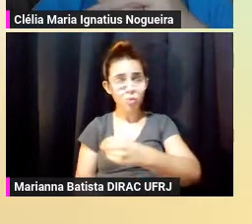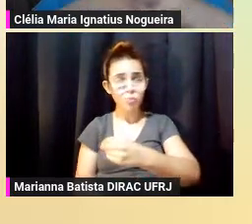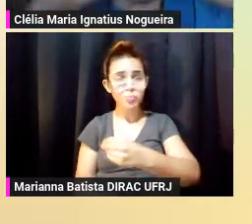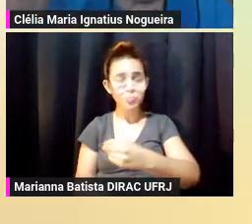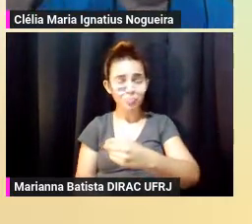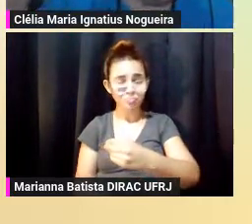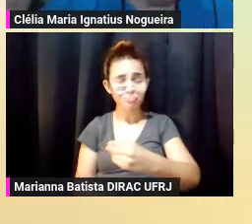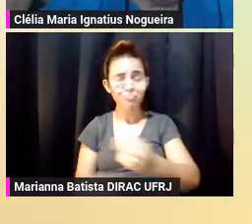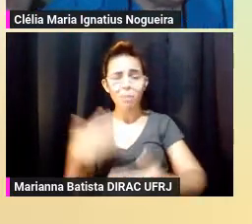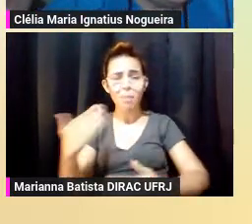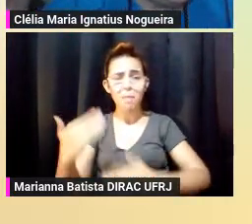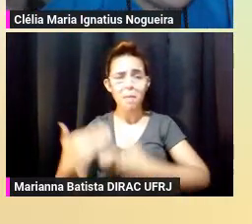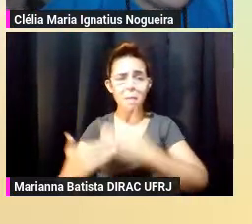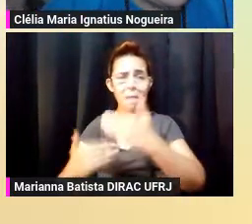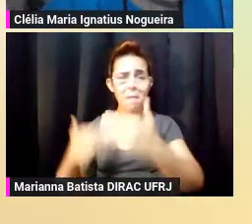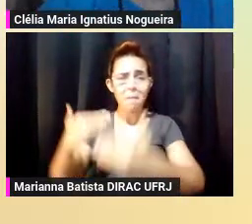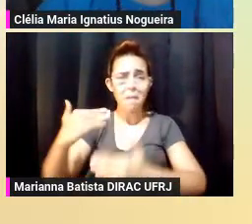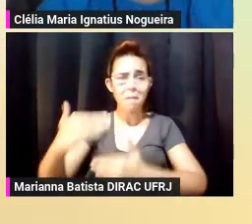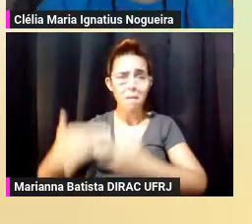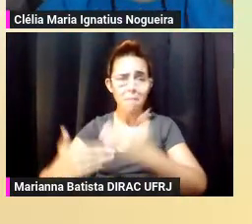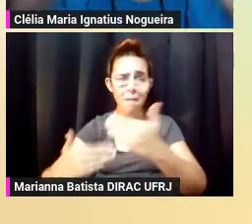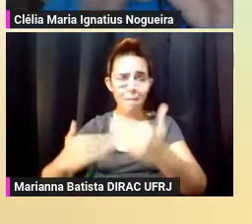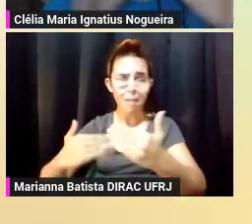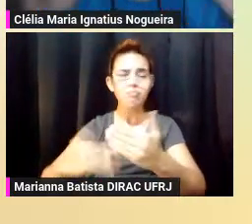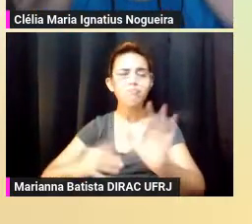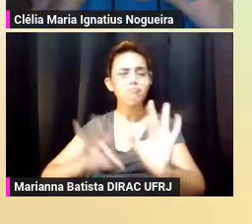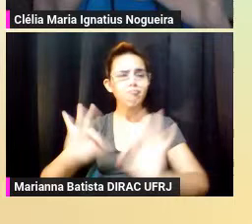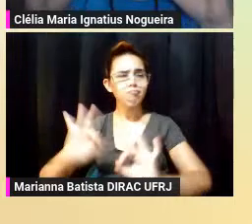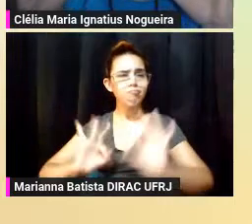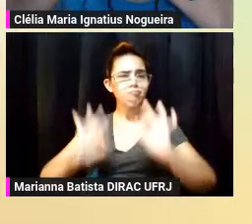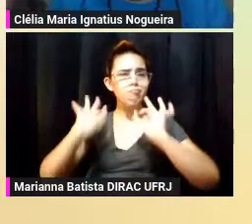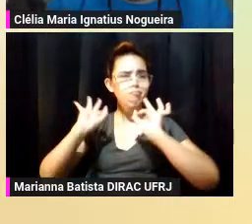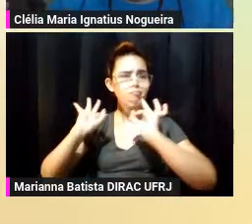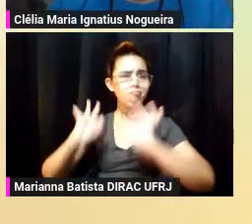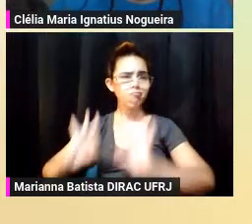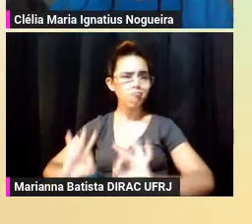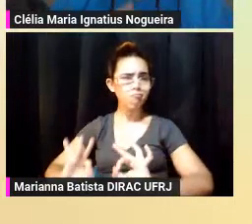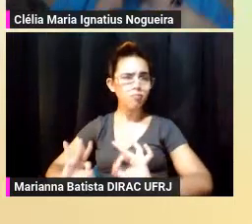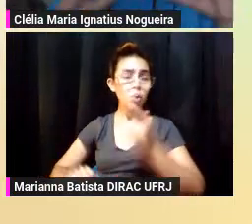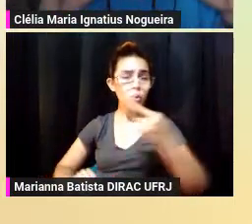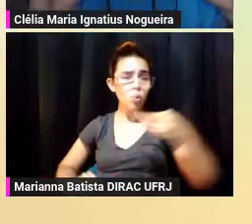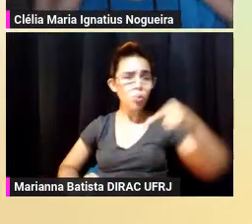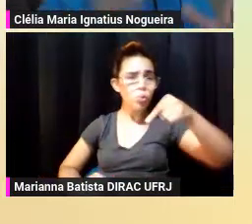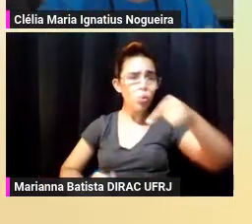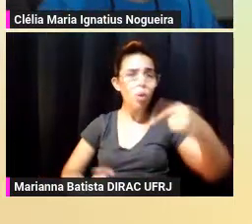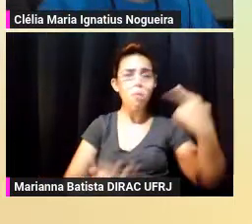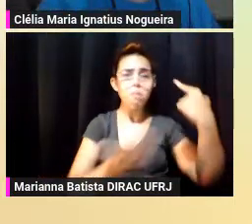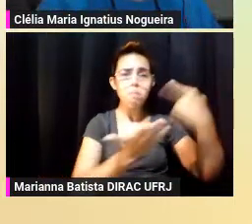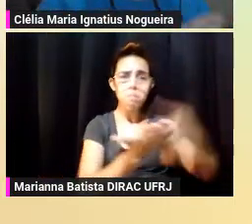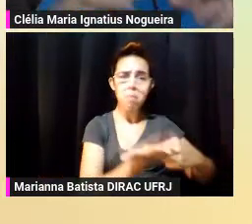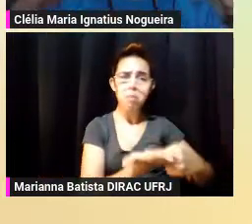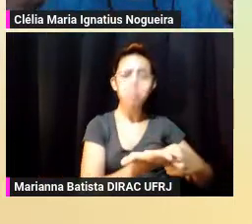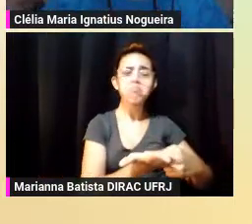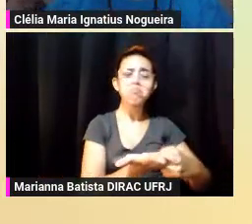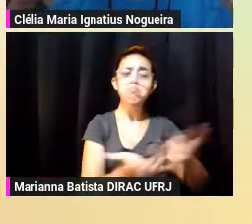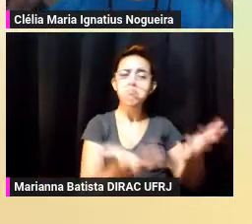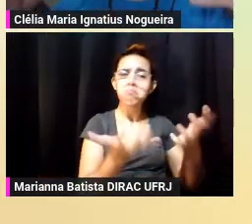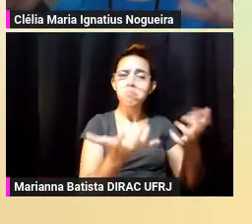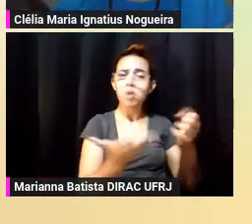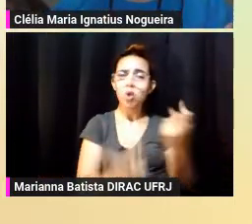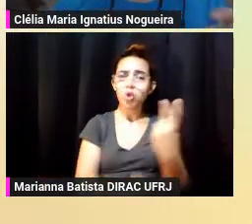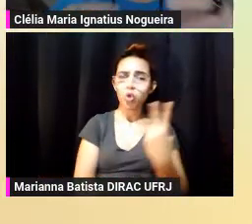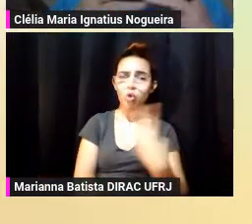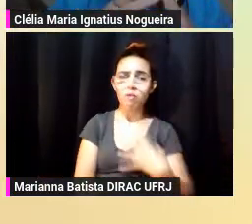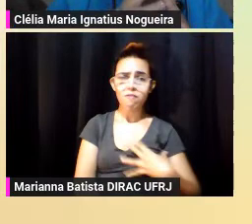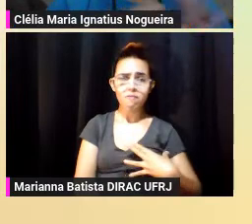transcorria conforme o planejado. A gente queria dois filhos, um perto do outro, os dois do